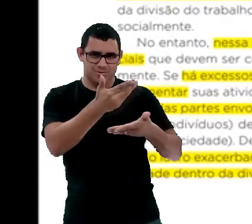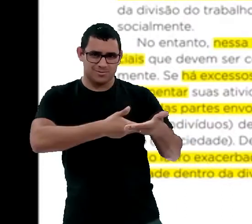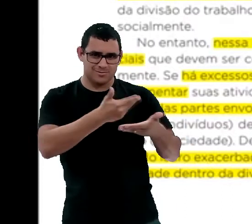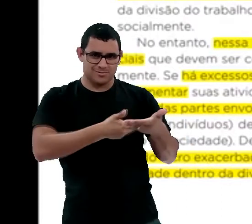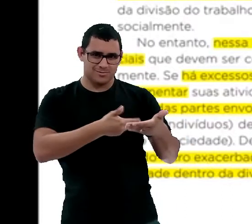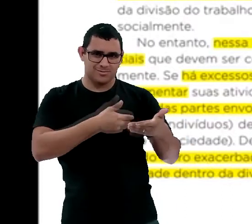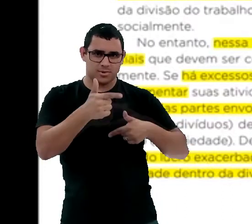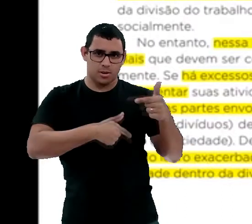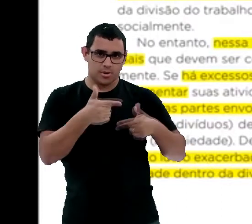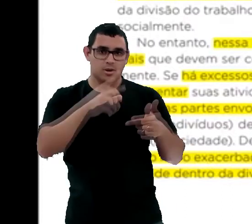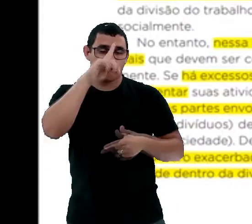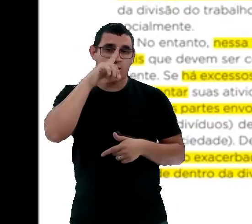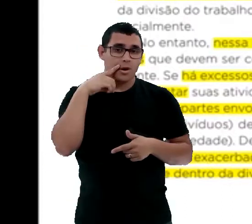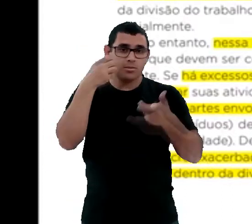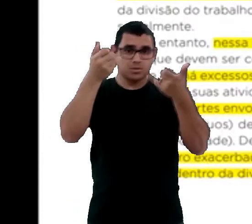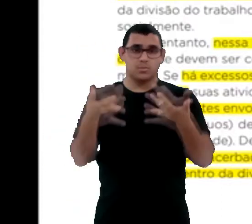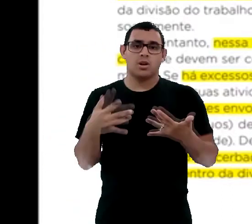produtiva que